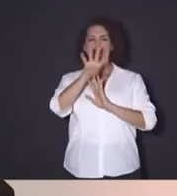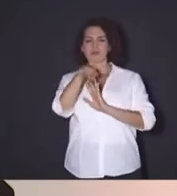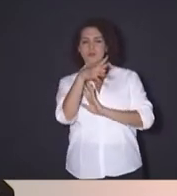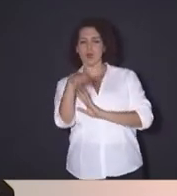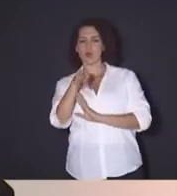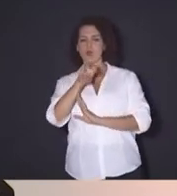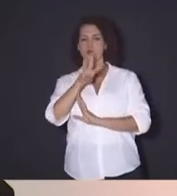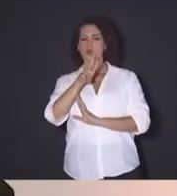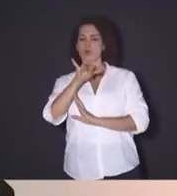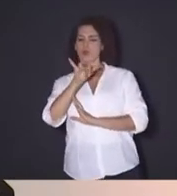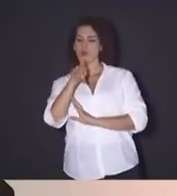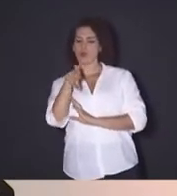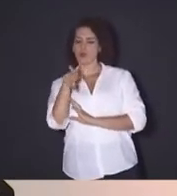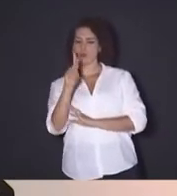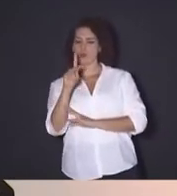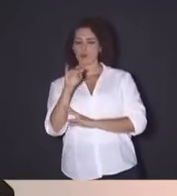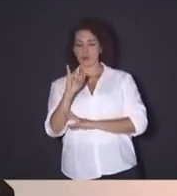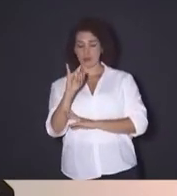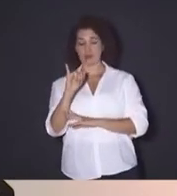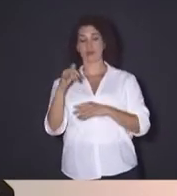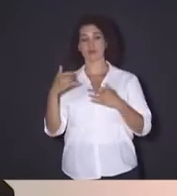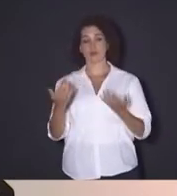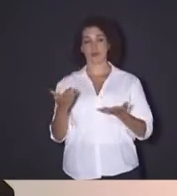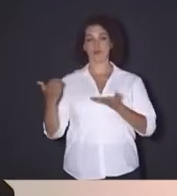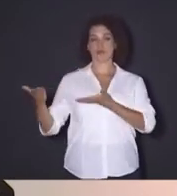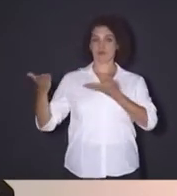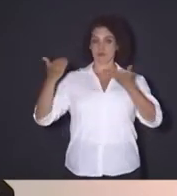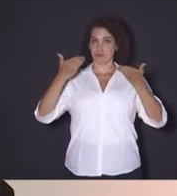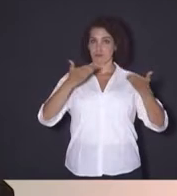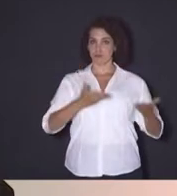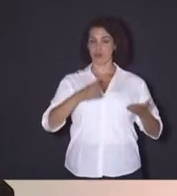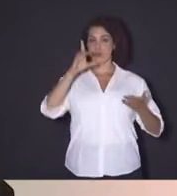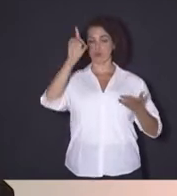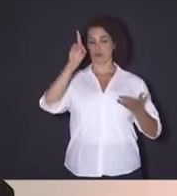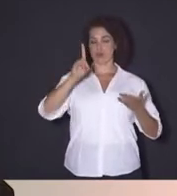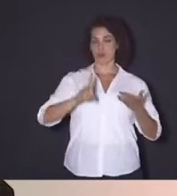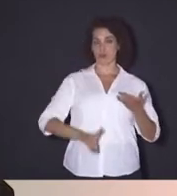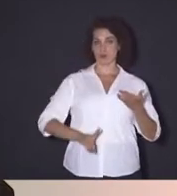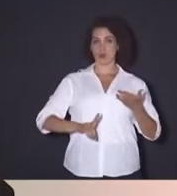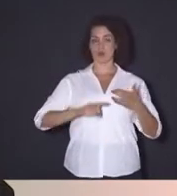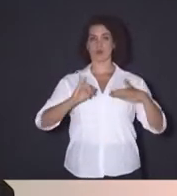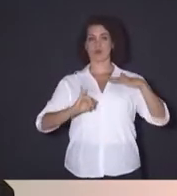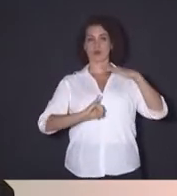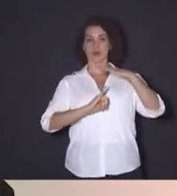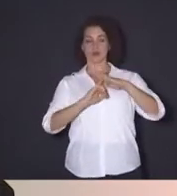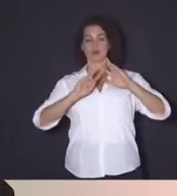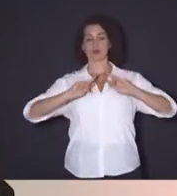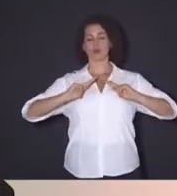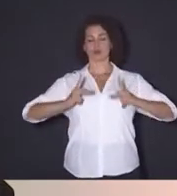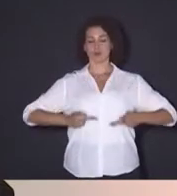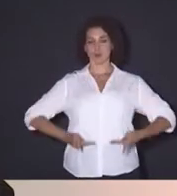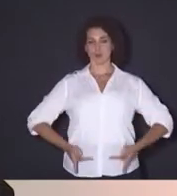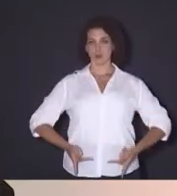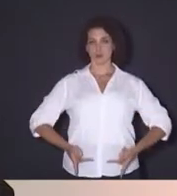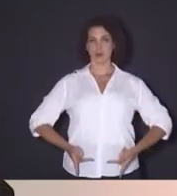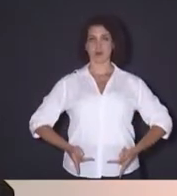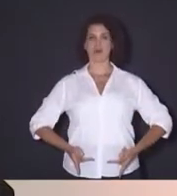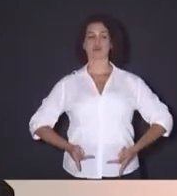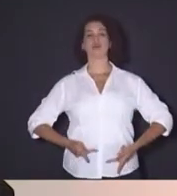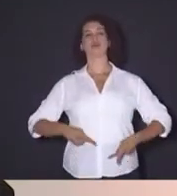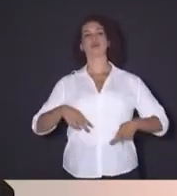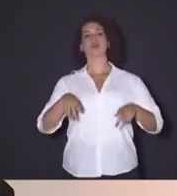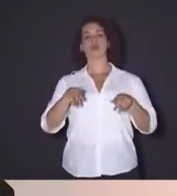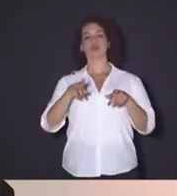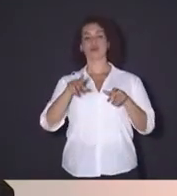nosso convidado, que é diretor do Instituto de Humanidades, Artes e Ciências, professor Milton Santos, da UFBA,